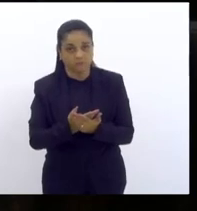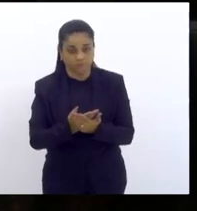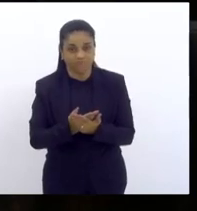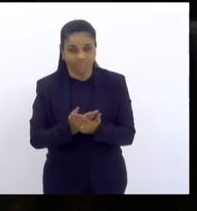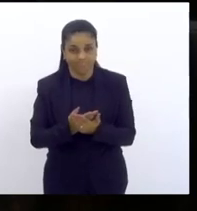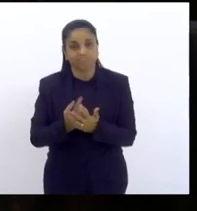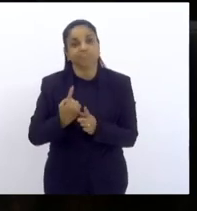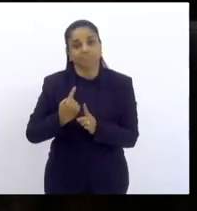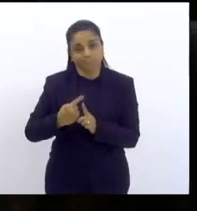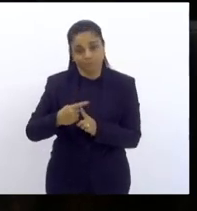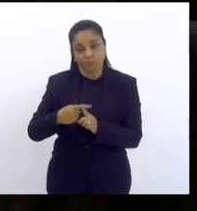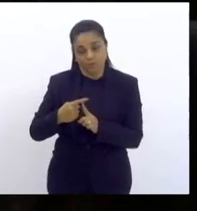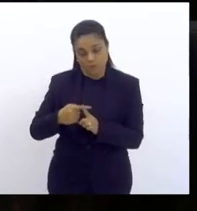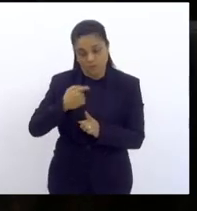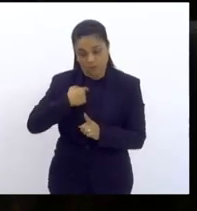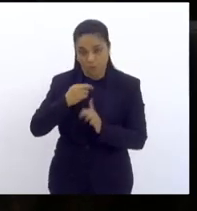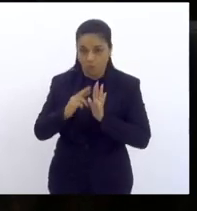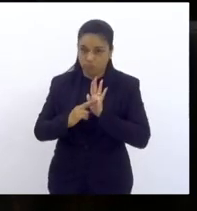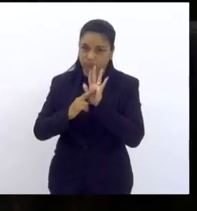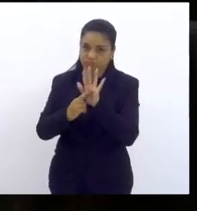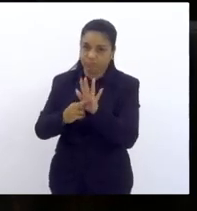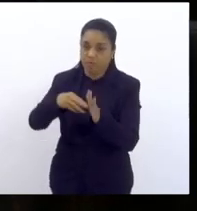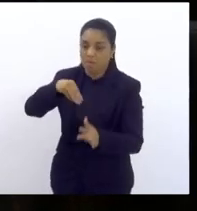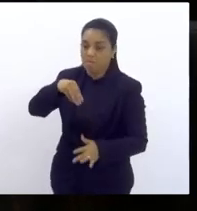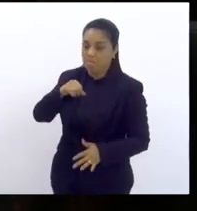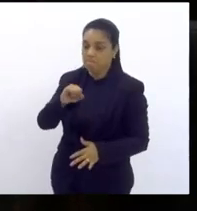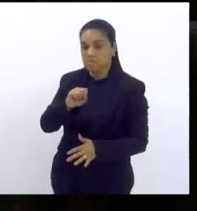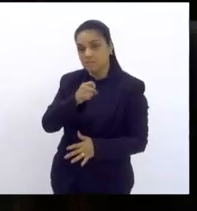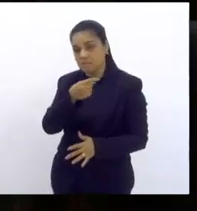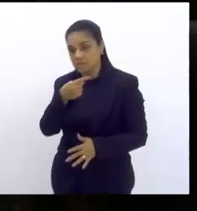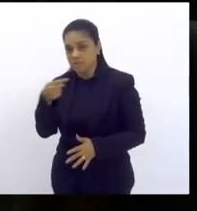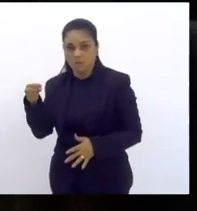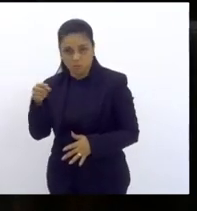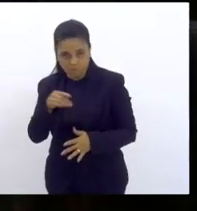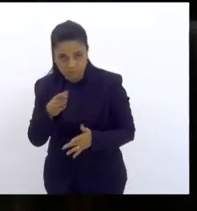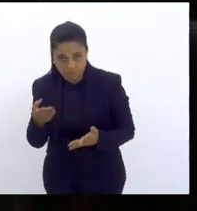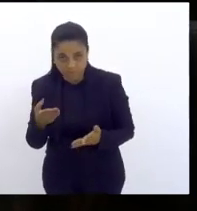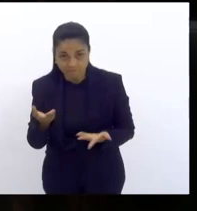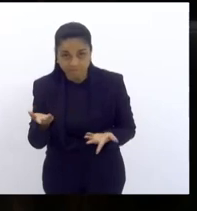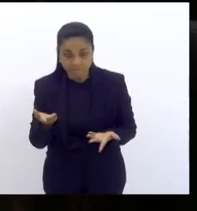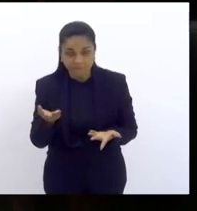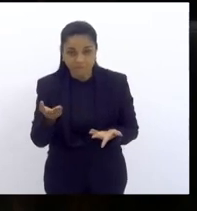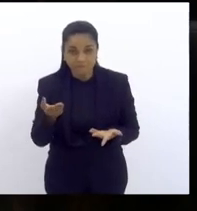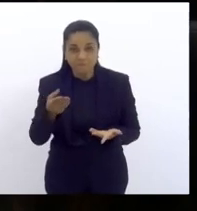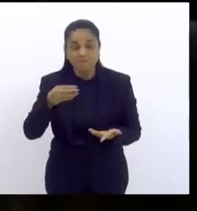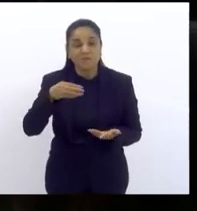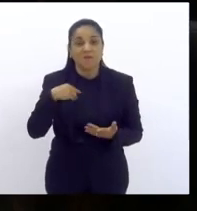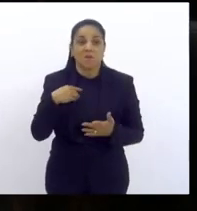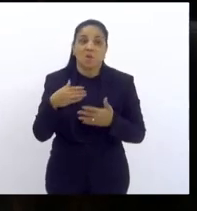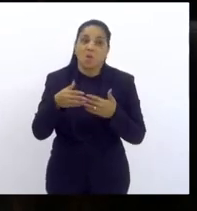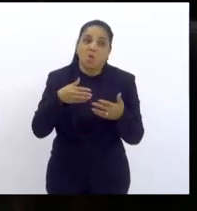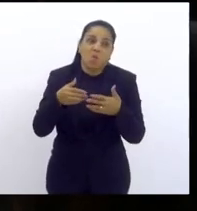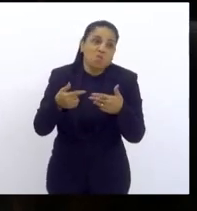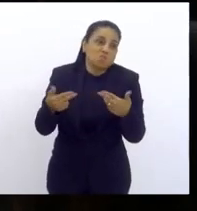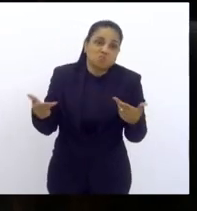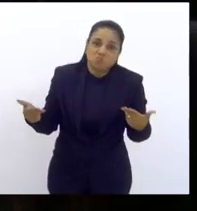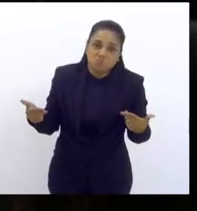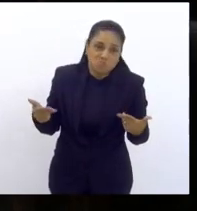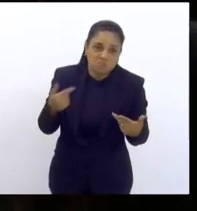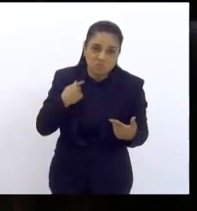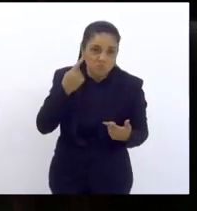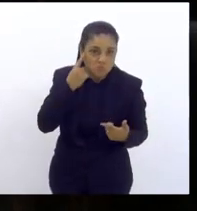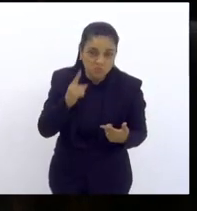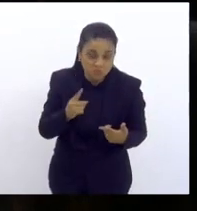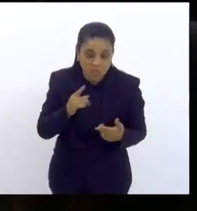algum porque de estar à frente da seiva na verdade alguma coisa que talvez eu tenha aquilo no momento